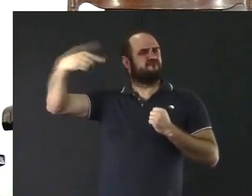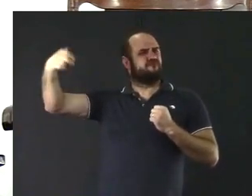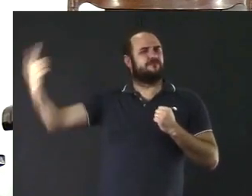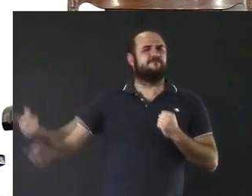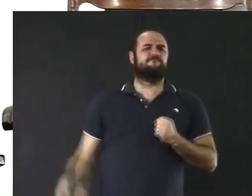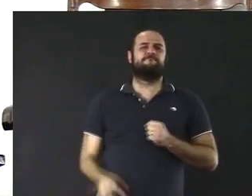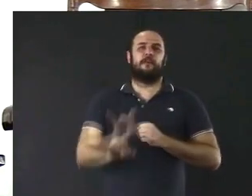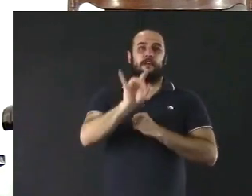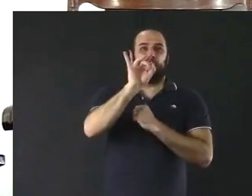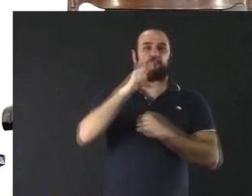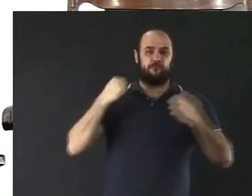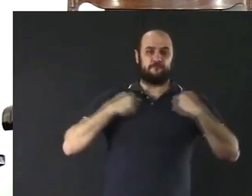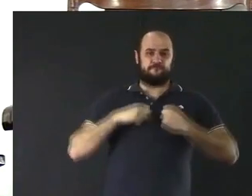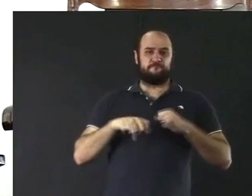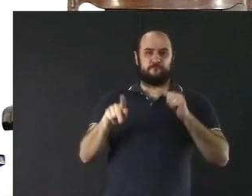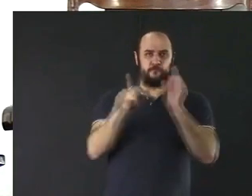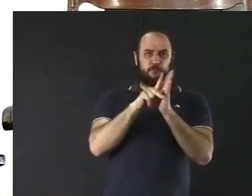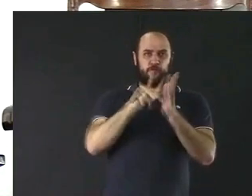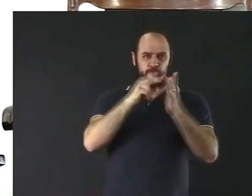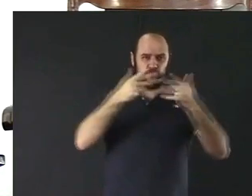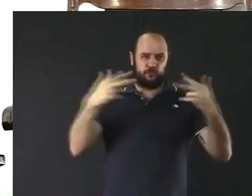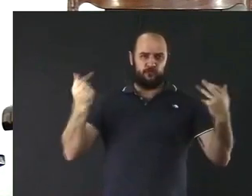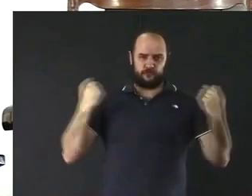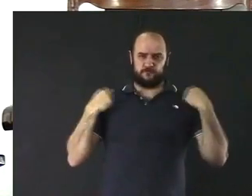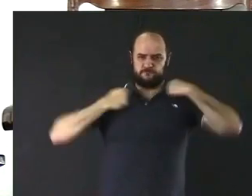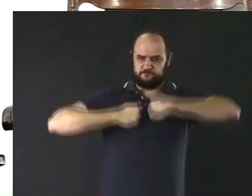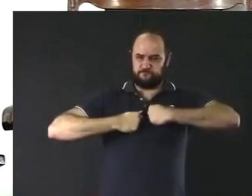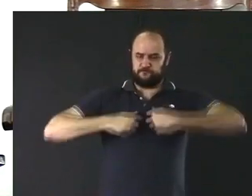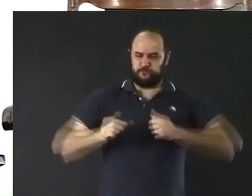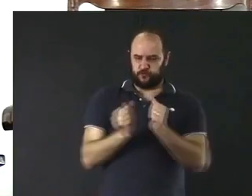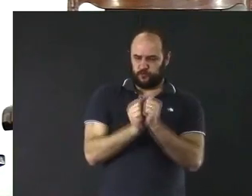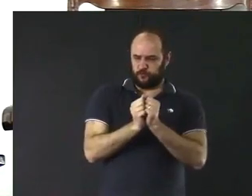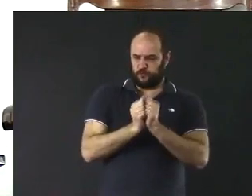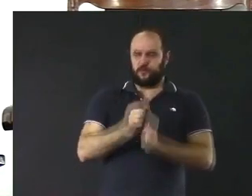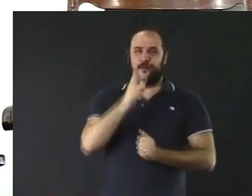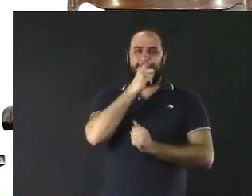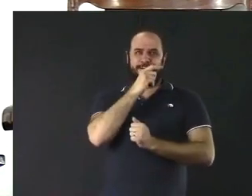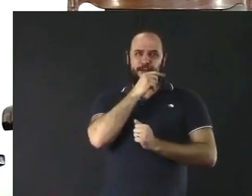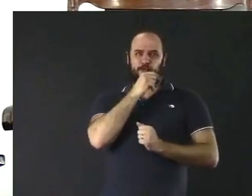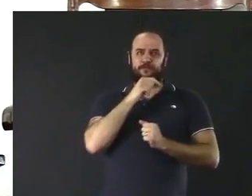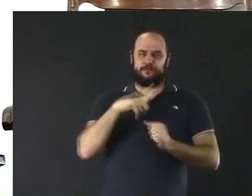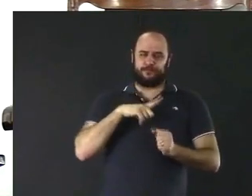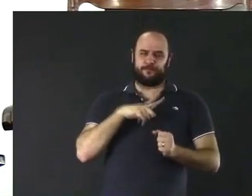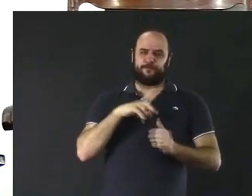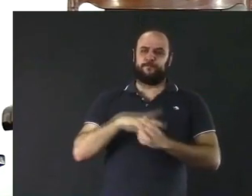apenas com os seus objetos que ele carrega com ele, água,